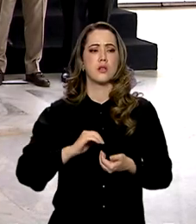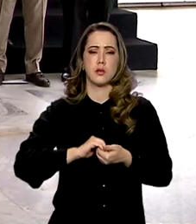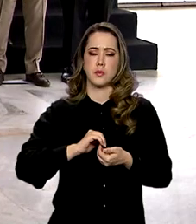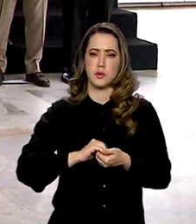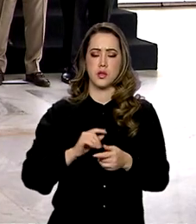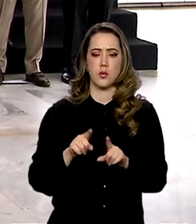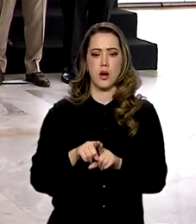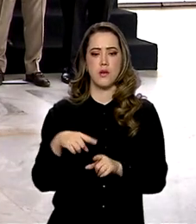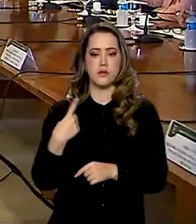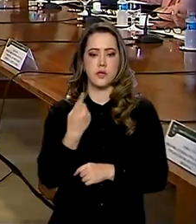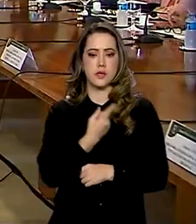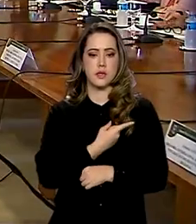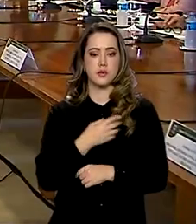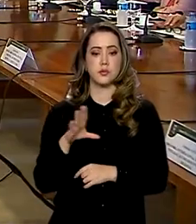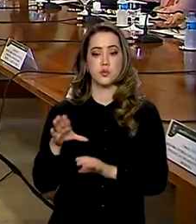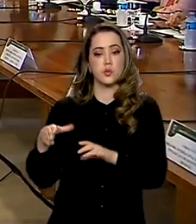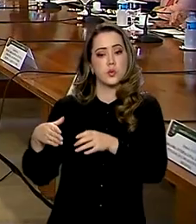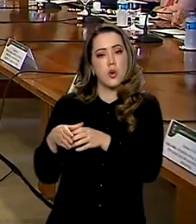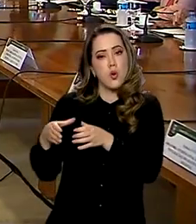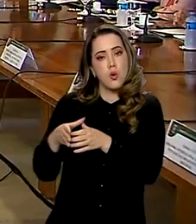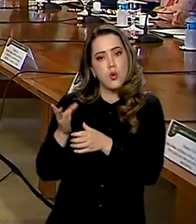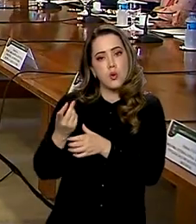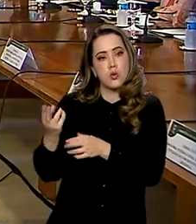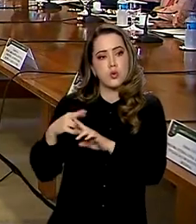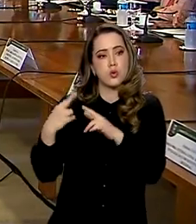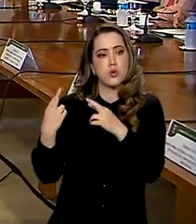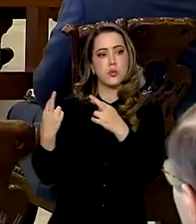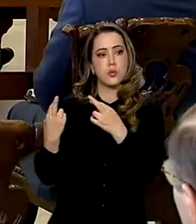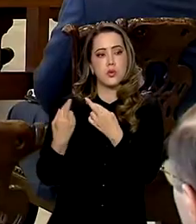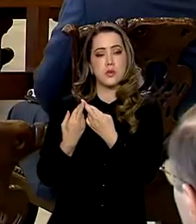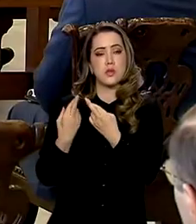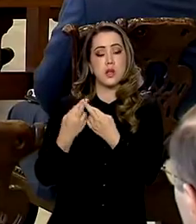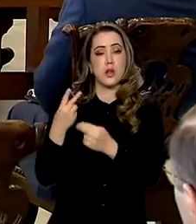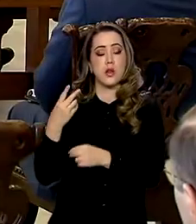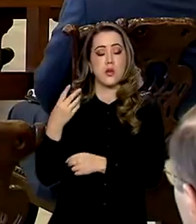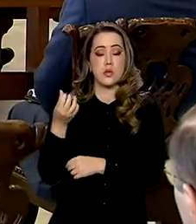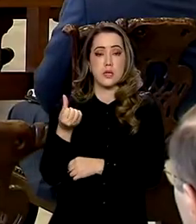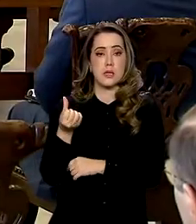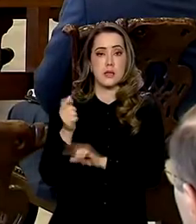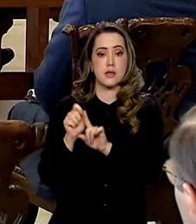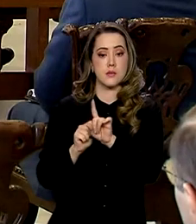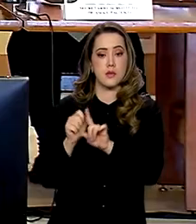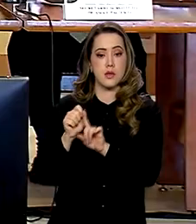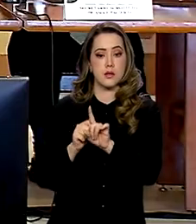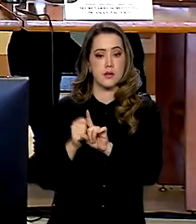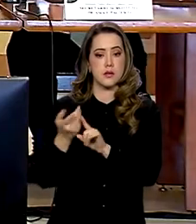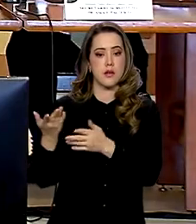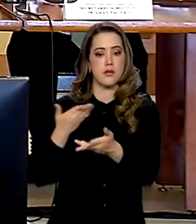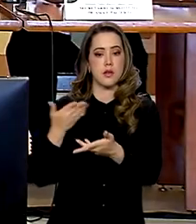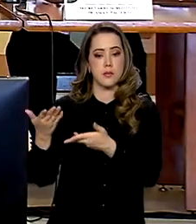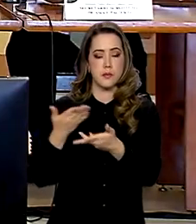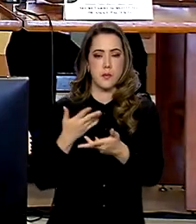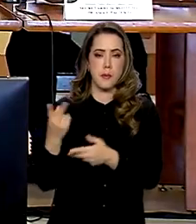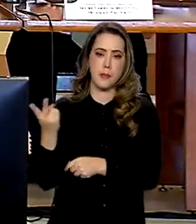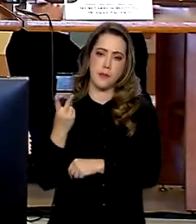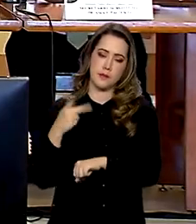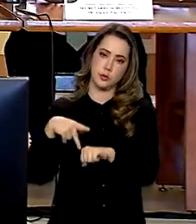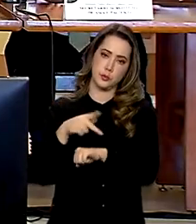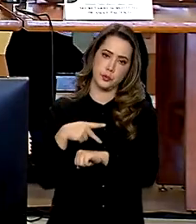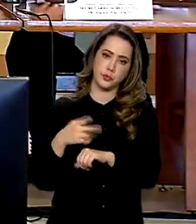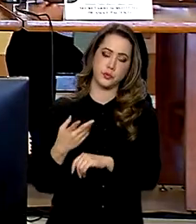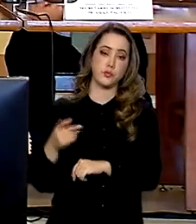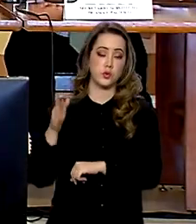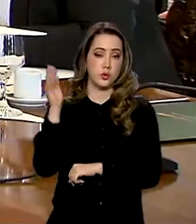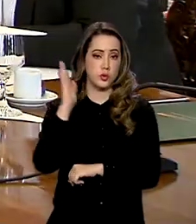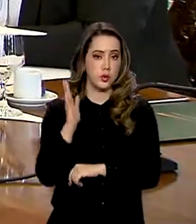a cada seis meses e o encontro desta quinta-feira avaliou as relações políticas e comerciais entre